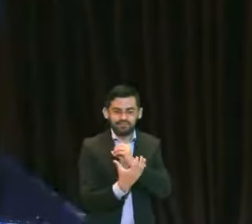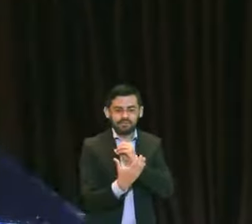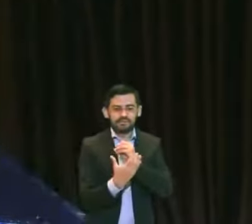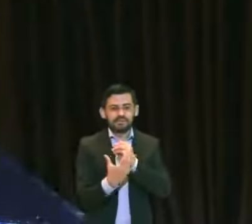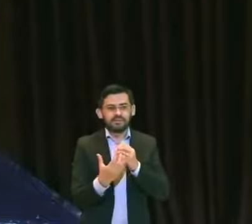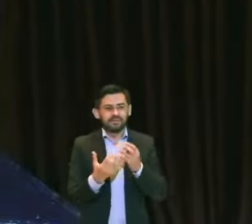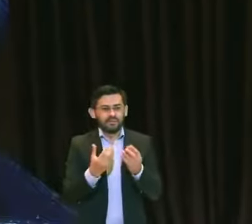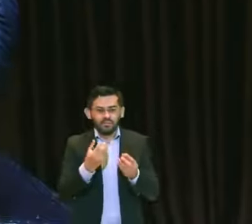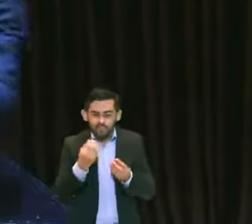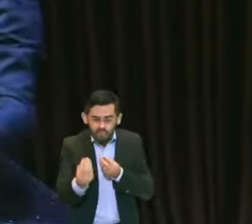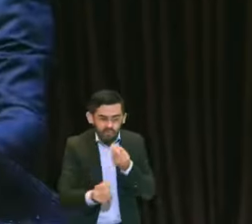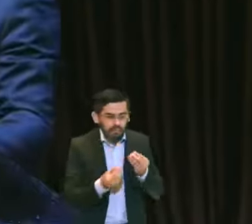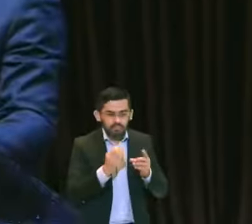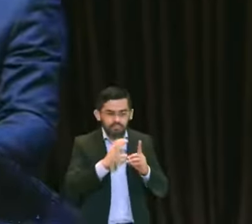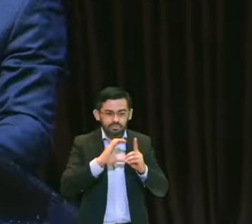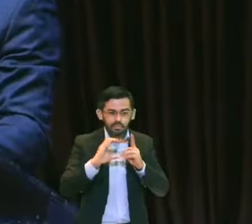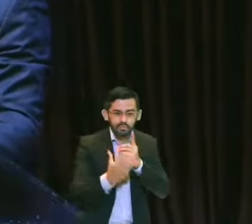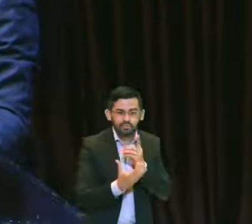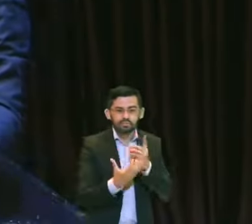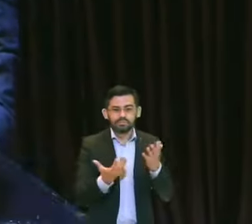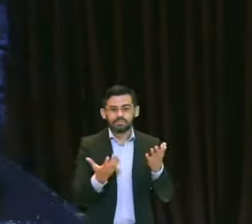como fazer culto,